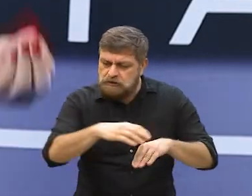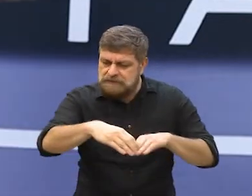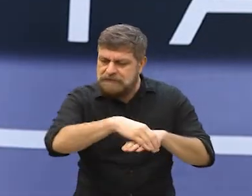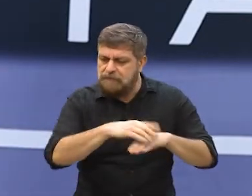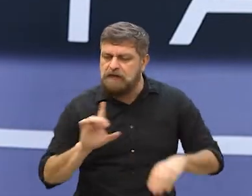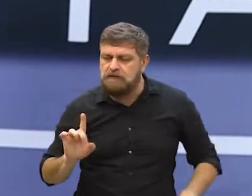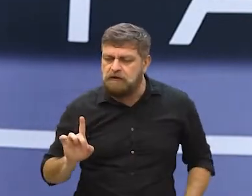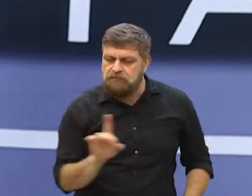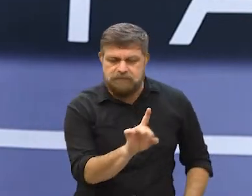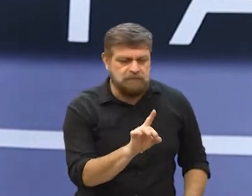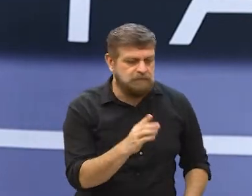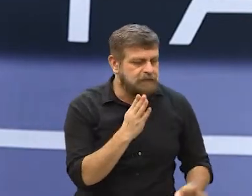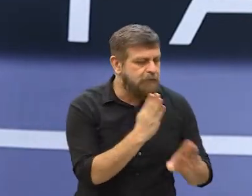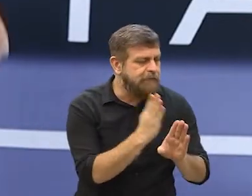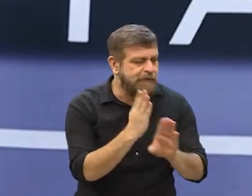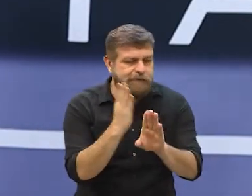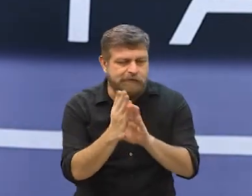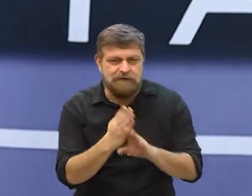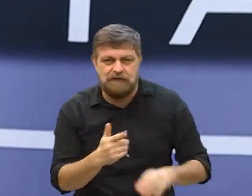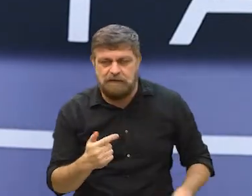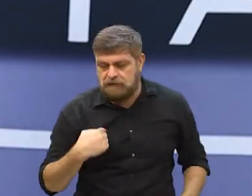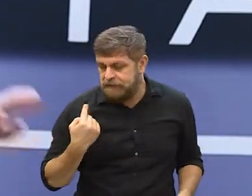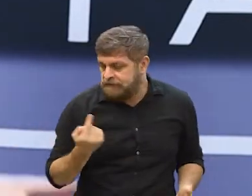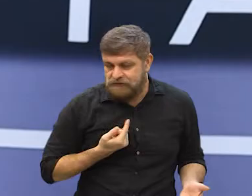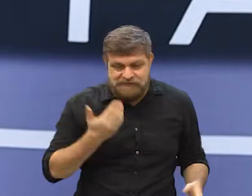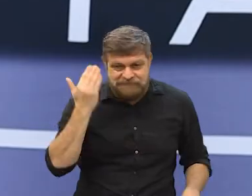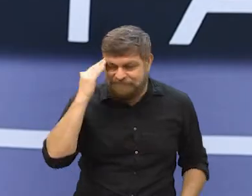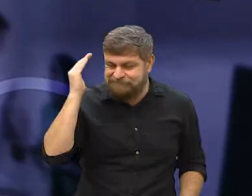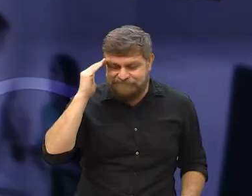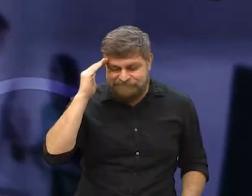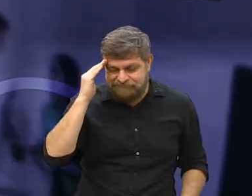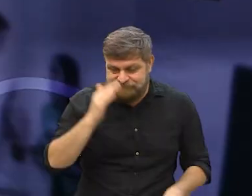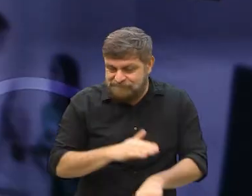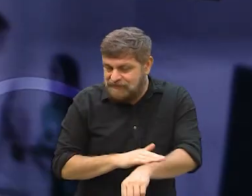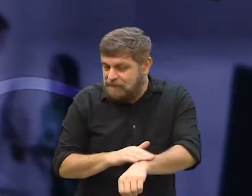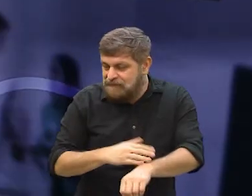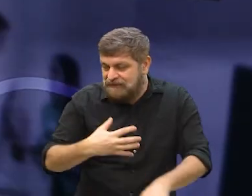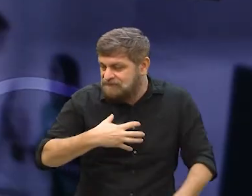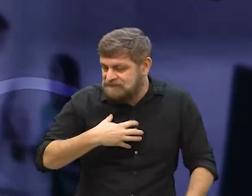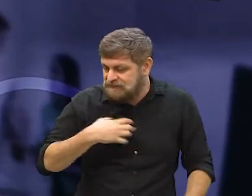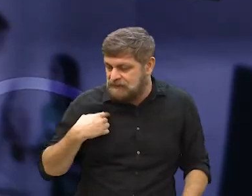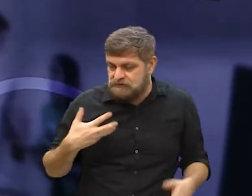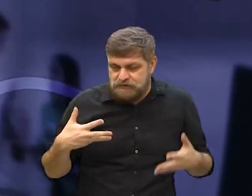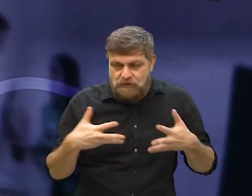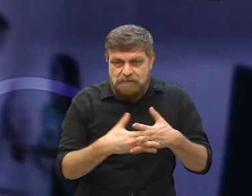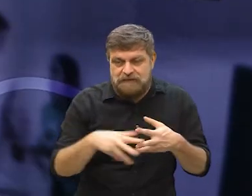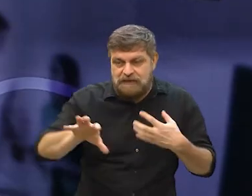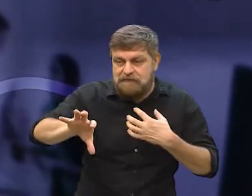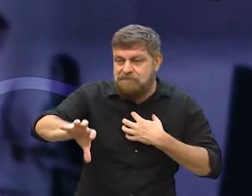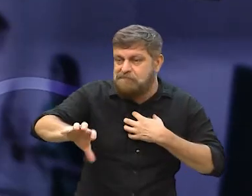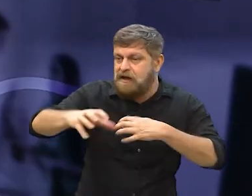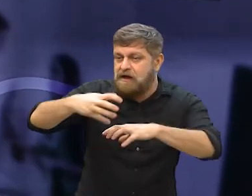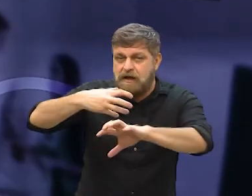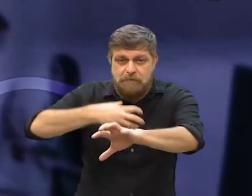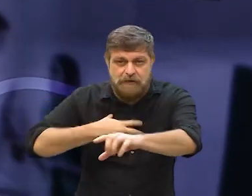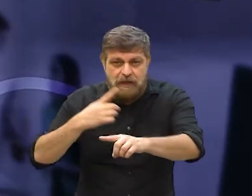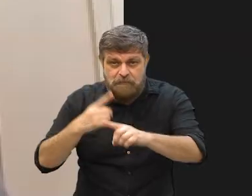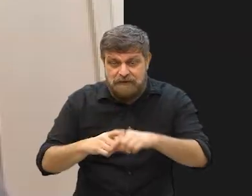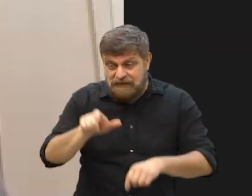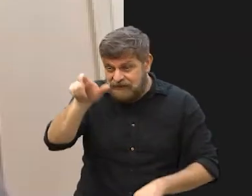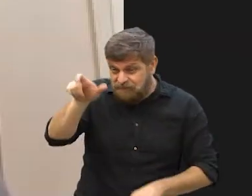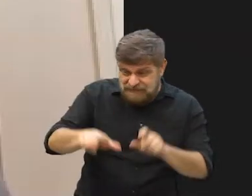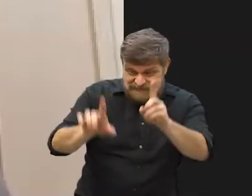sapato e não encontrar um sapato. É até complicado para a gente se colocar no lugar, porque só